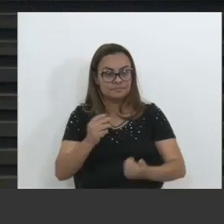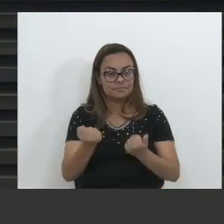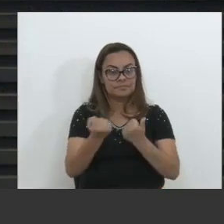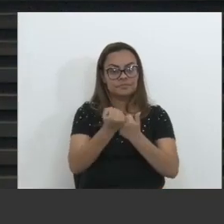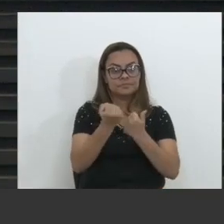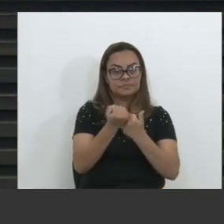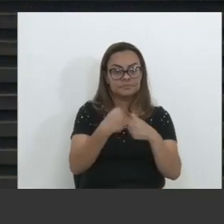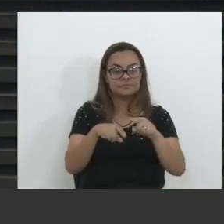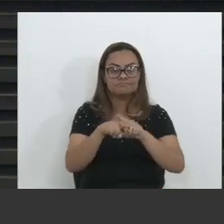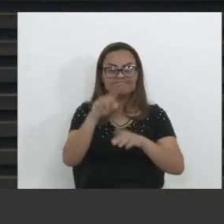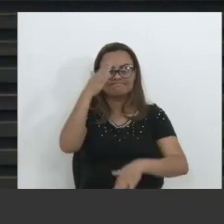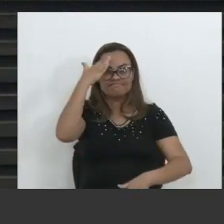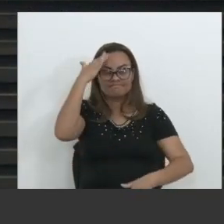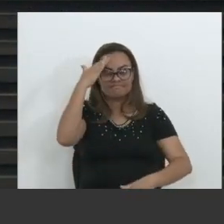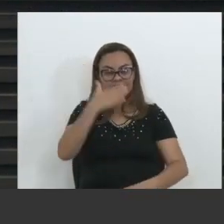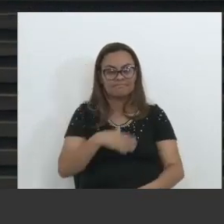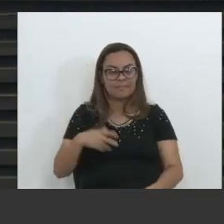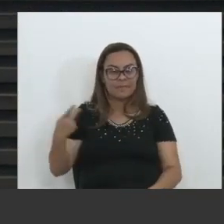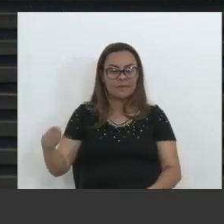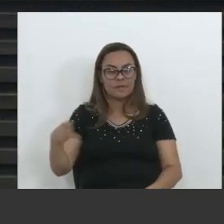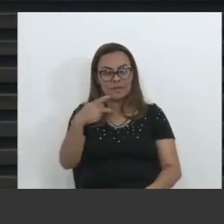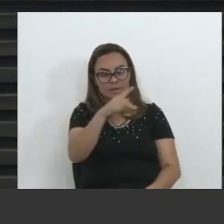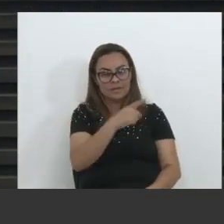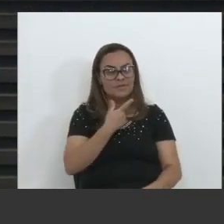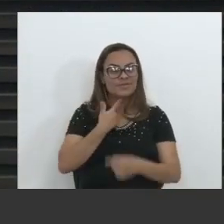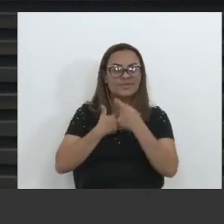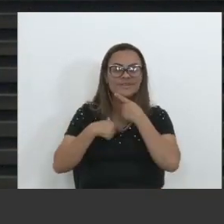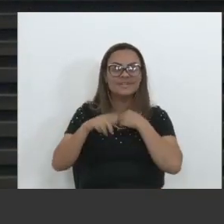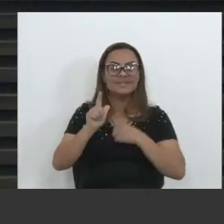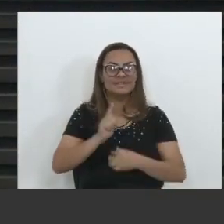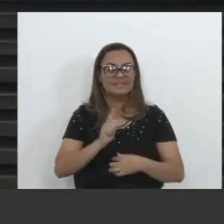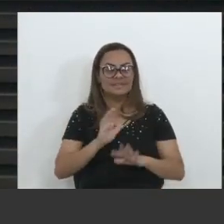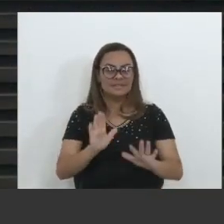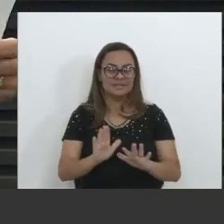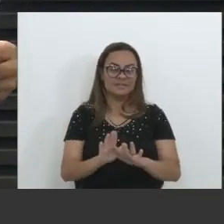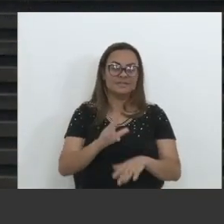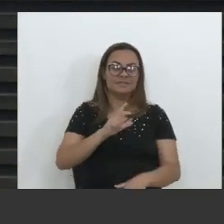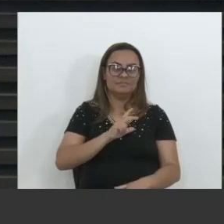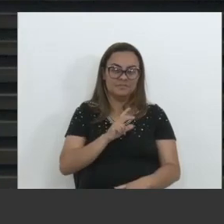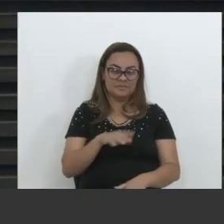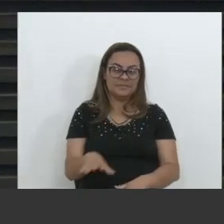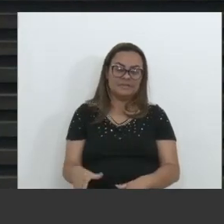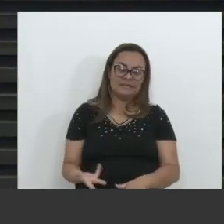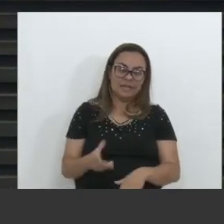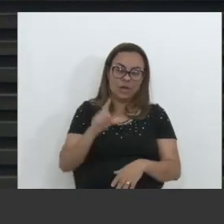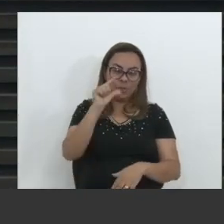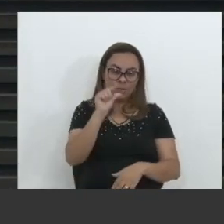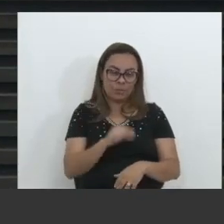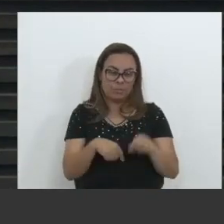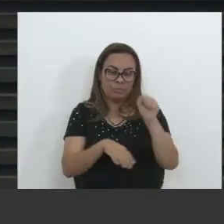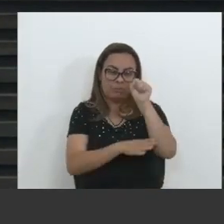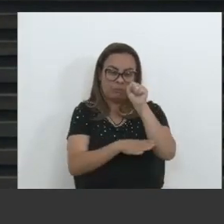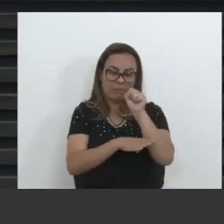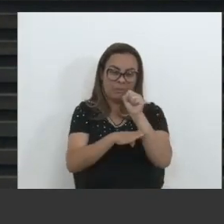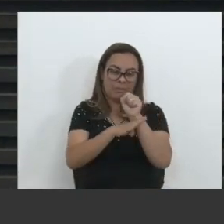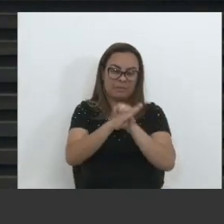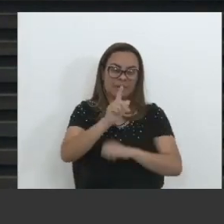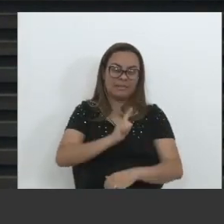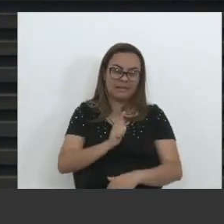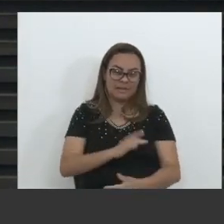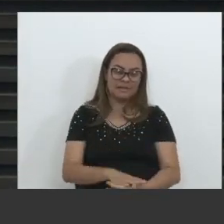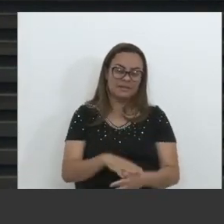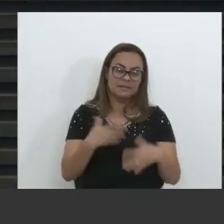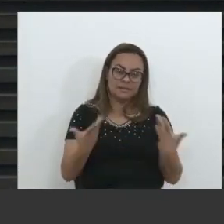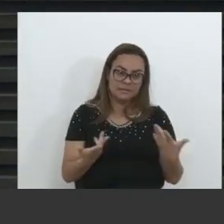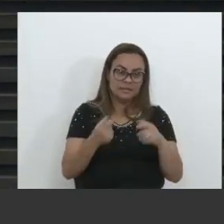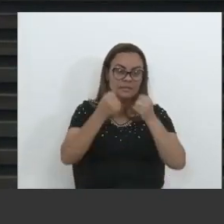porque entendemos que o setor público tem boa vontade mas o prç acaba sendo curto pela burocracia e É bom deixar claro